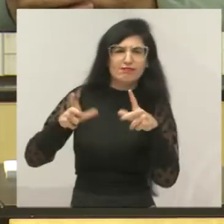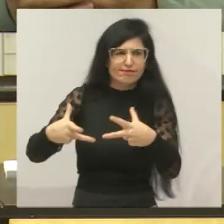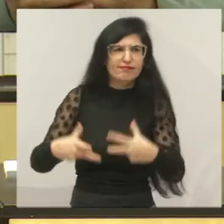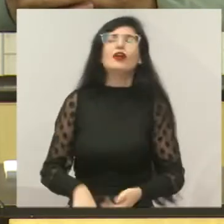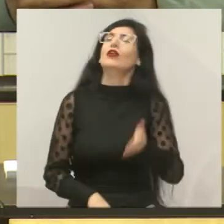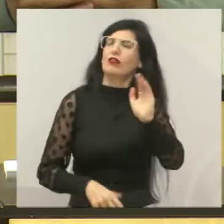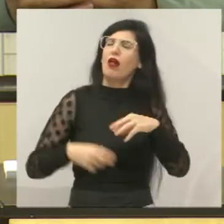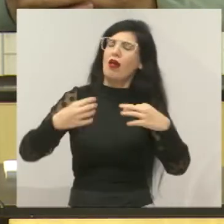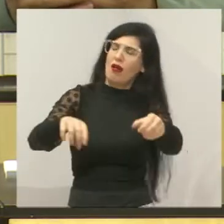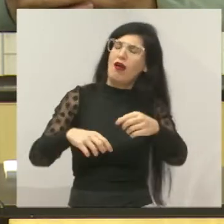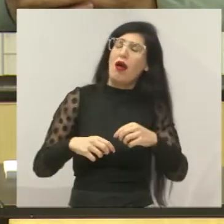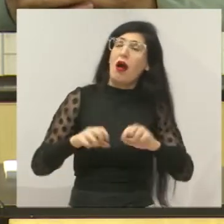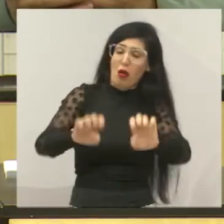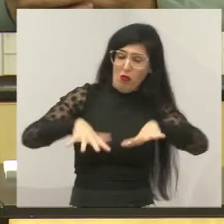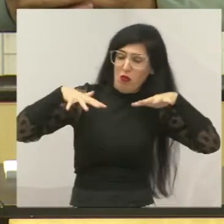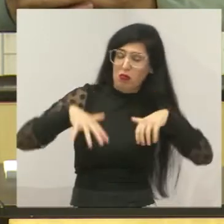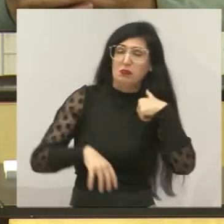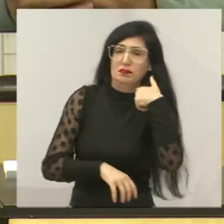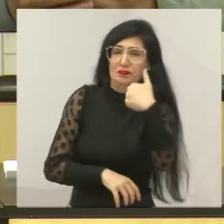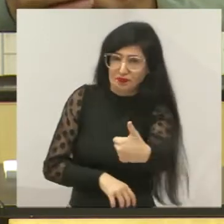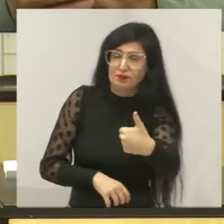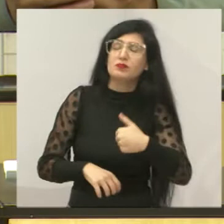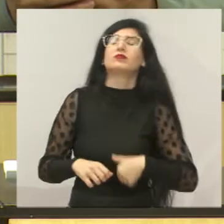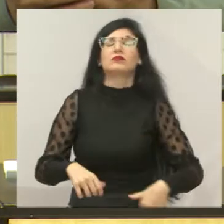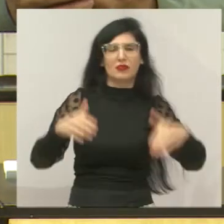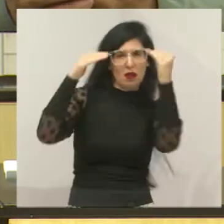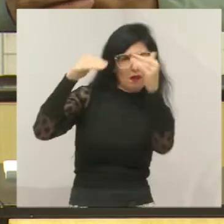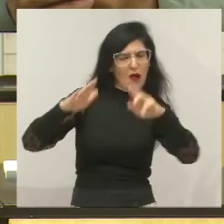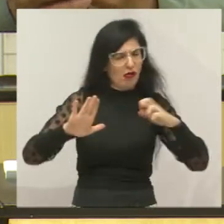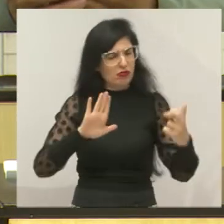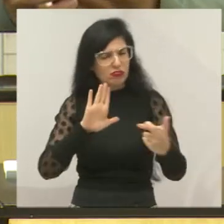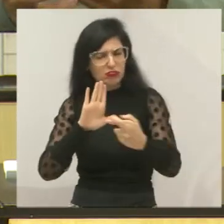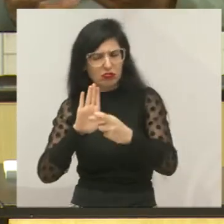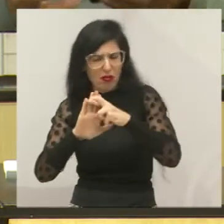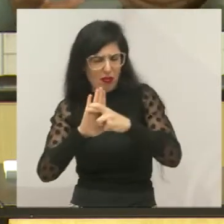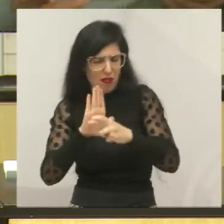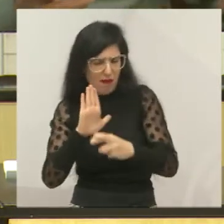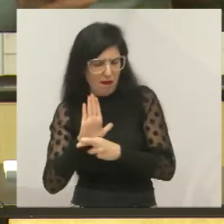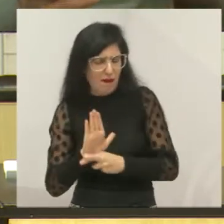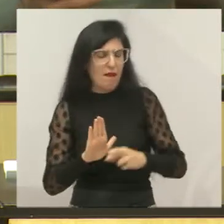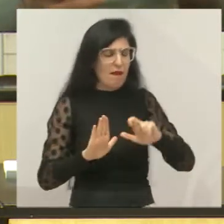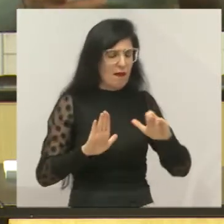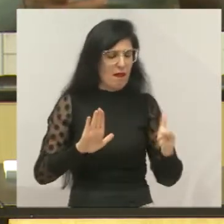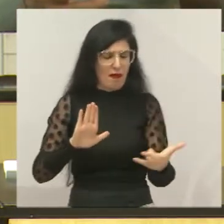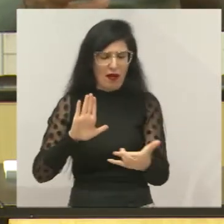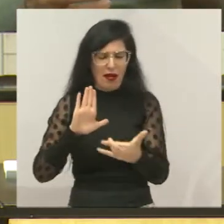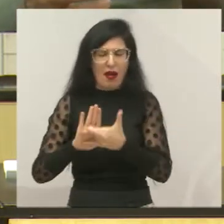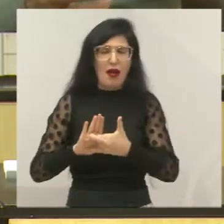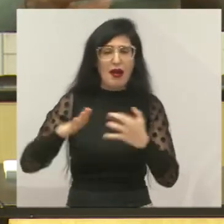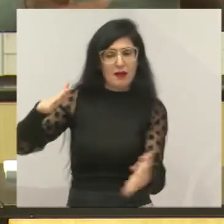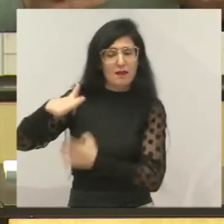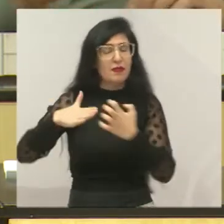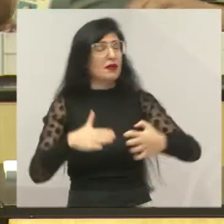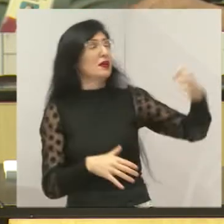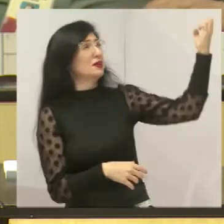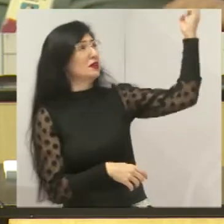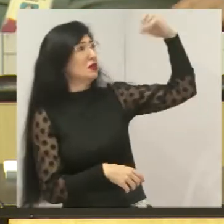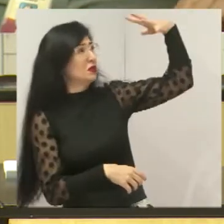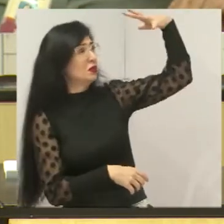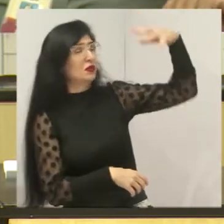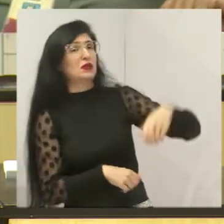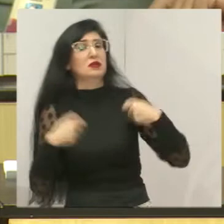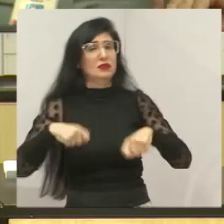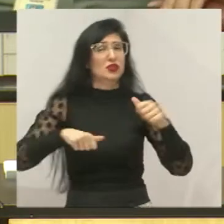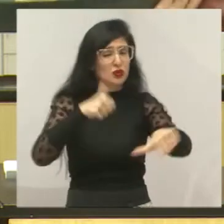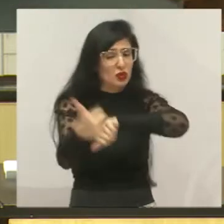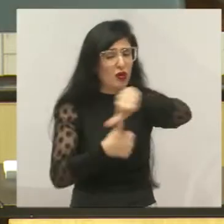aprovado pela Igreja de Plenário, cumpridas as formalidades regimentais, seja oficiada a IDP solicitando a troca de postes de madeira